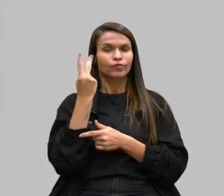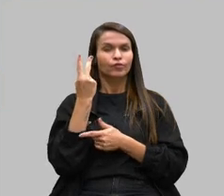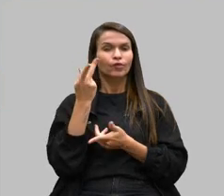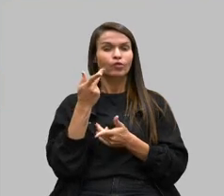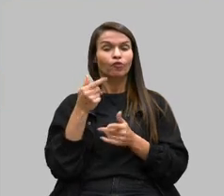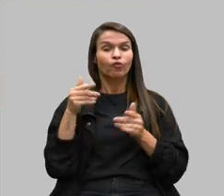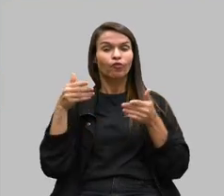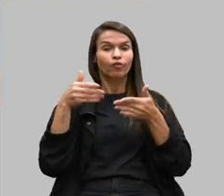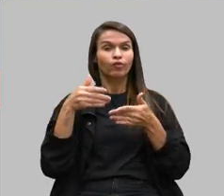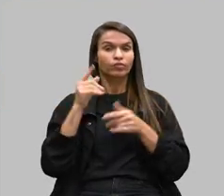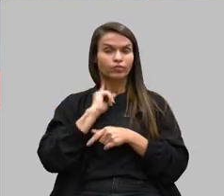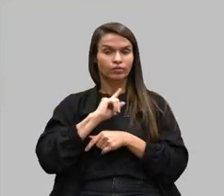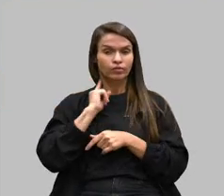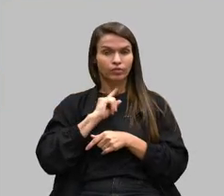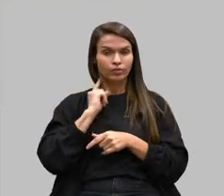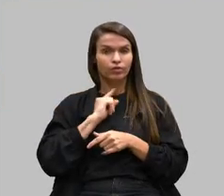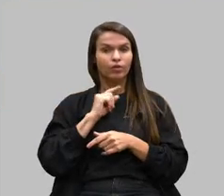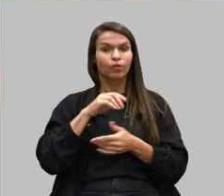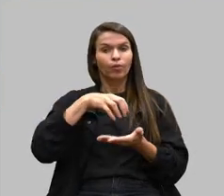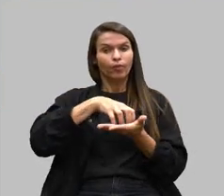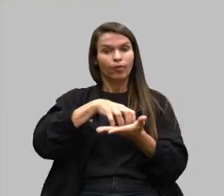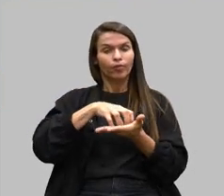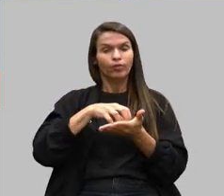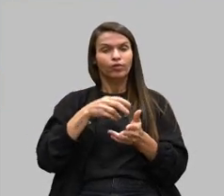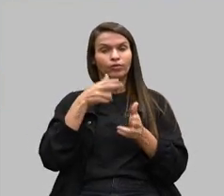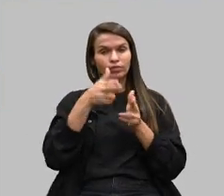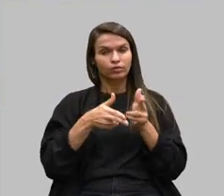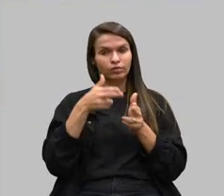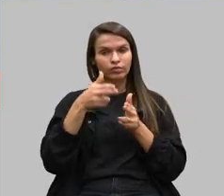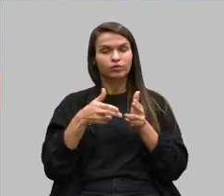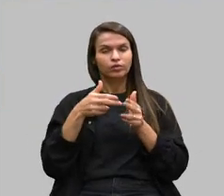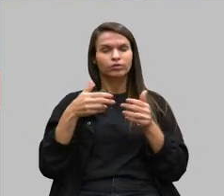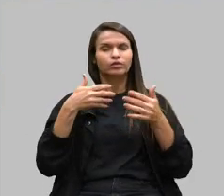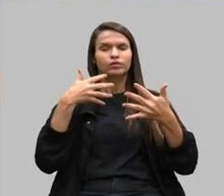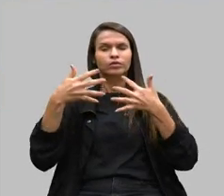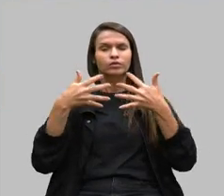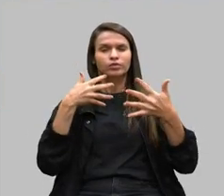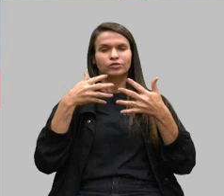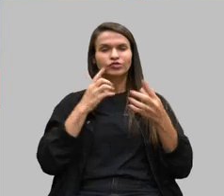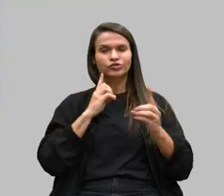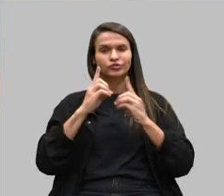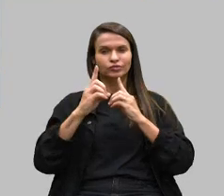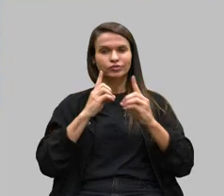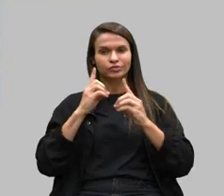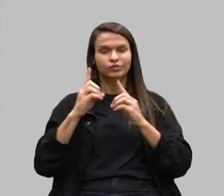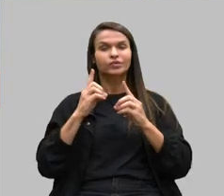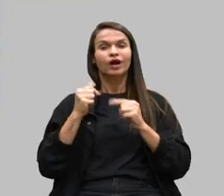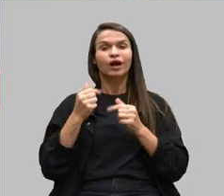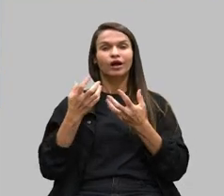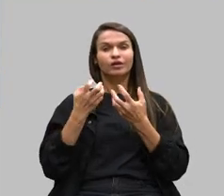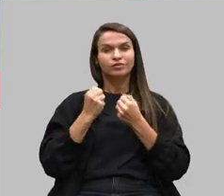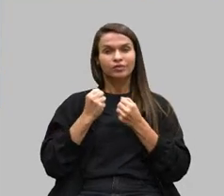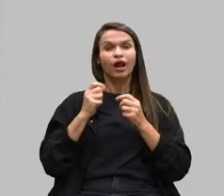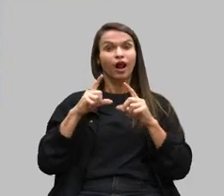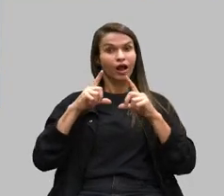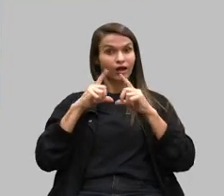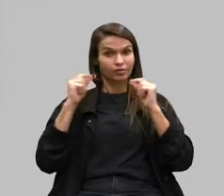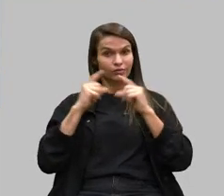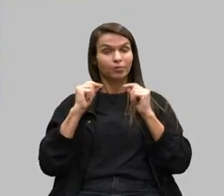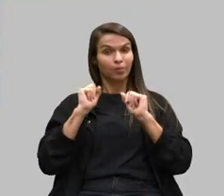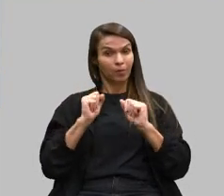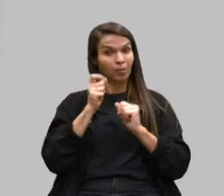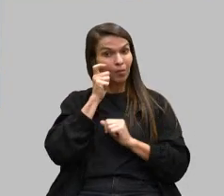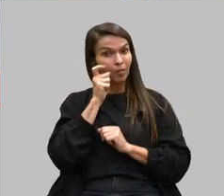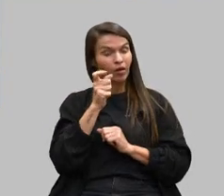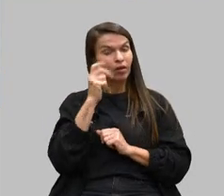ferrovias podendo esse processo de Transparência diálogo de receber e lá de Brasília nós podermos endereçar então eu me lembro